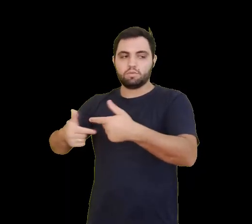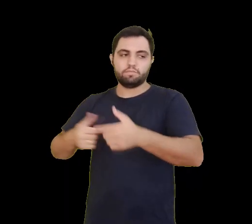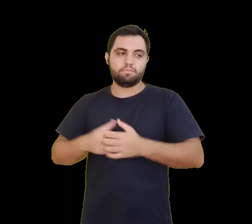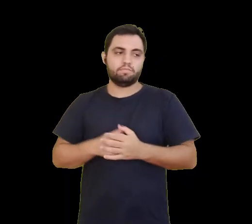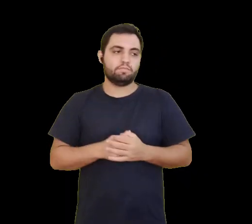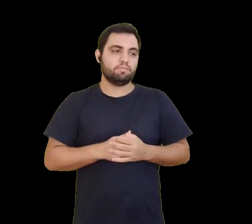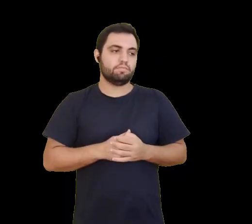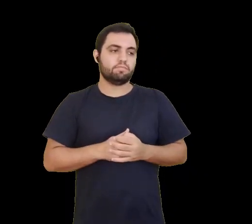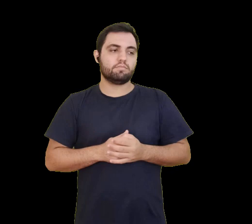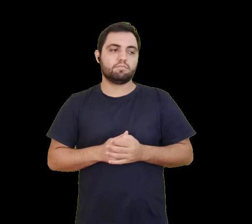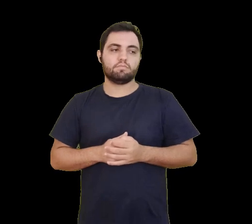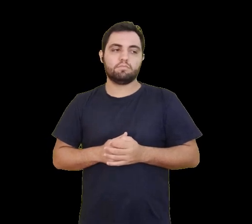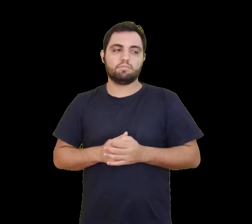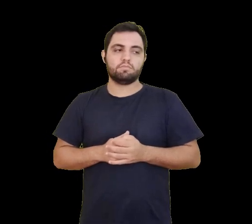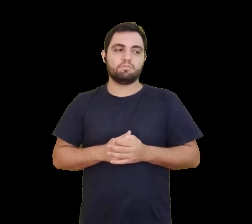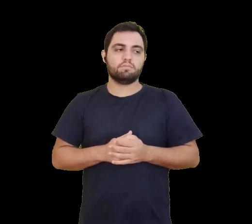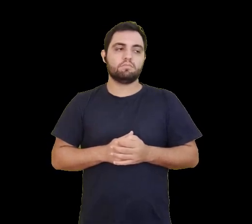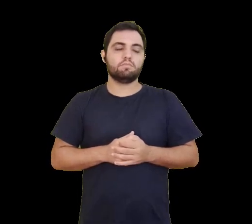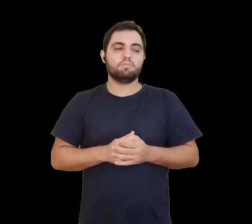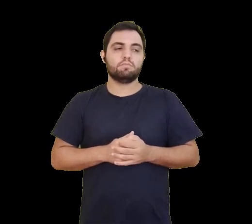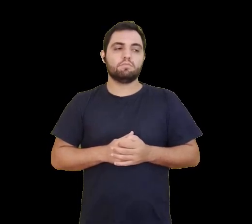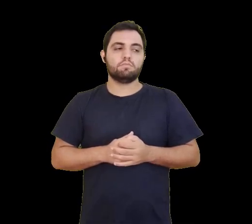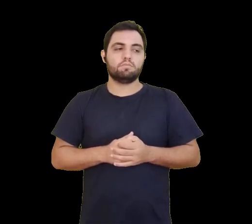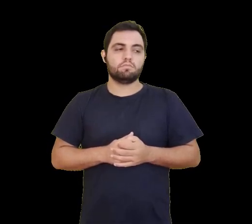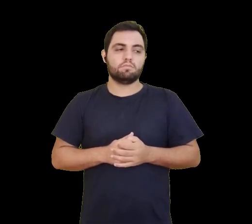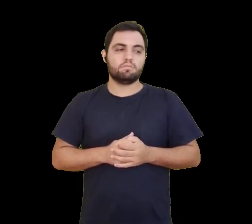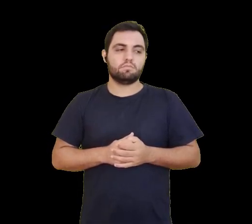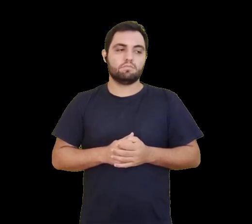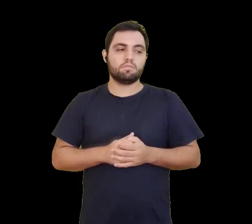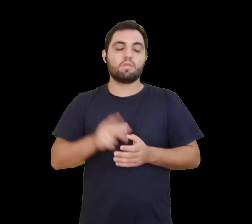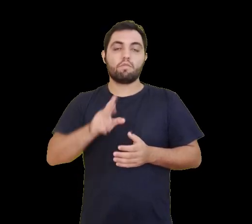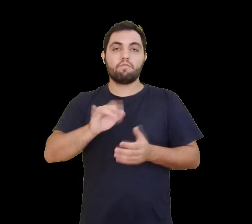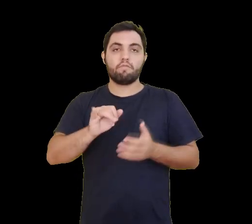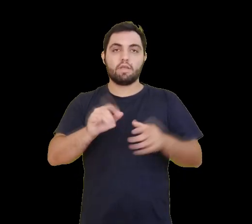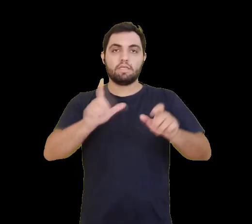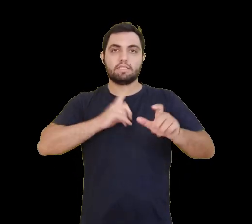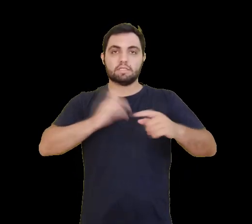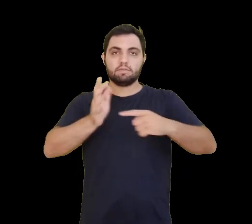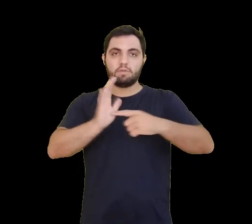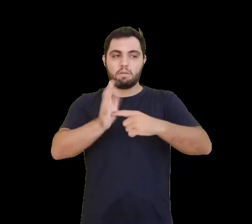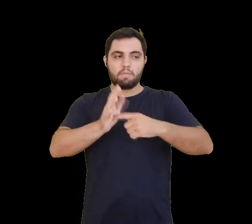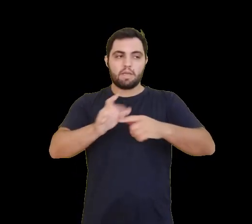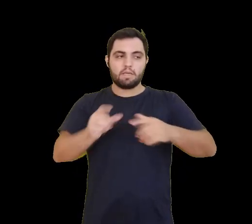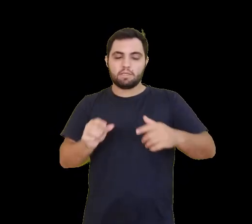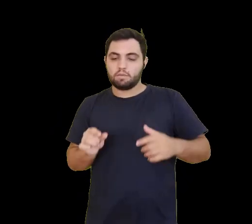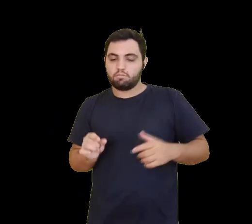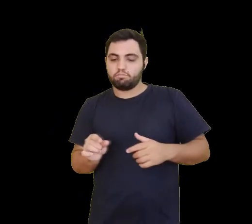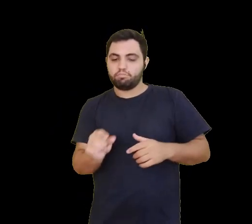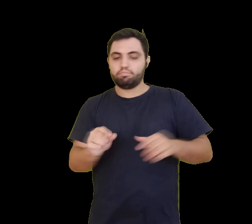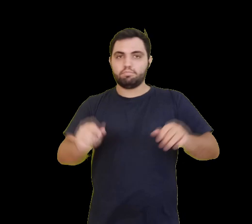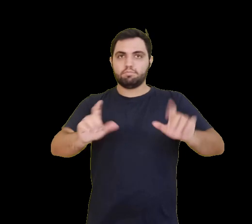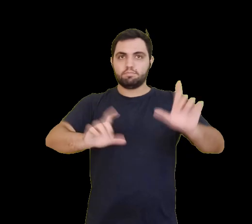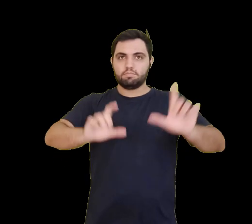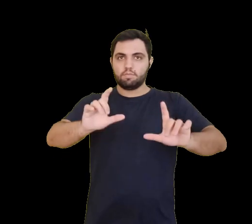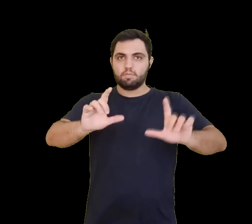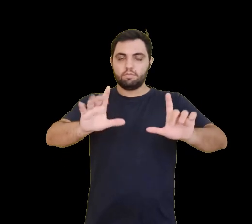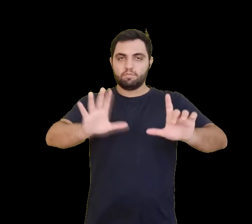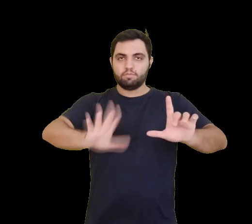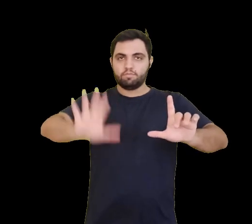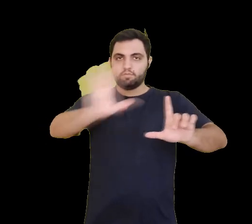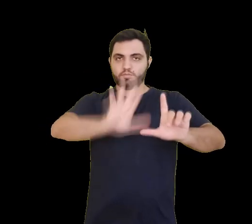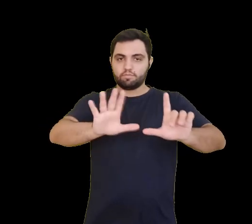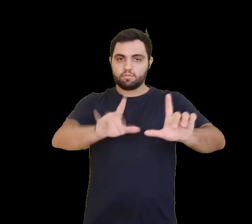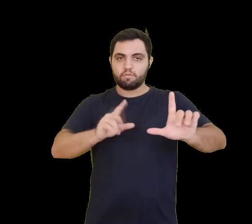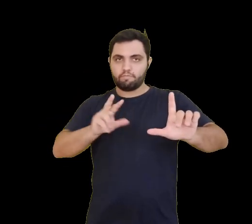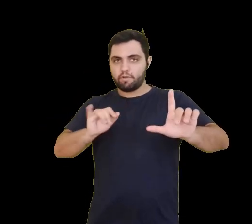Então está aqui a memóriazinha e eu vou enfiar ela num slot apropriado, que é